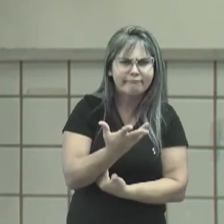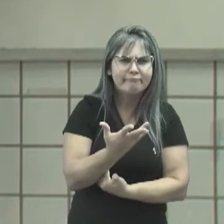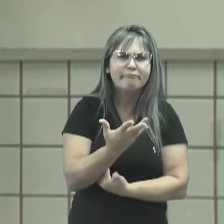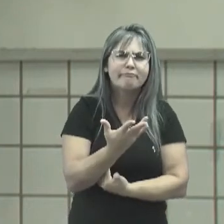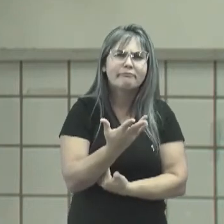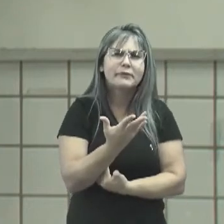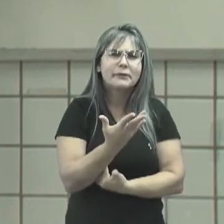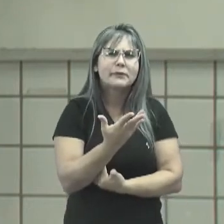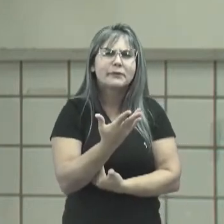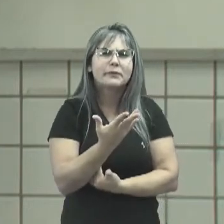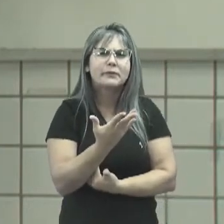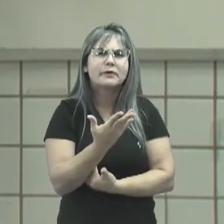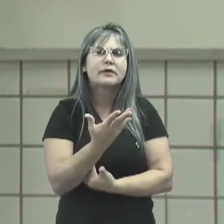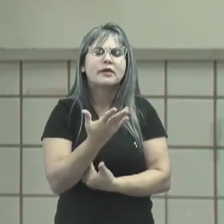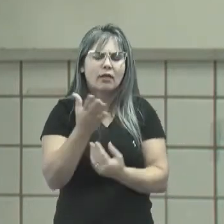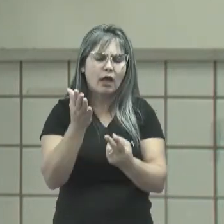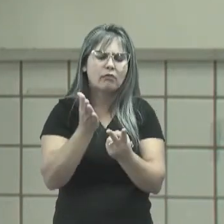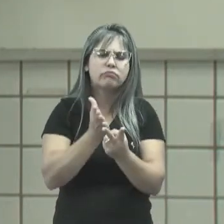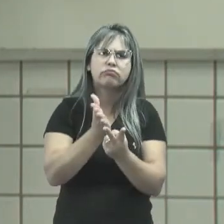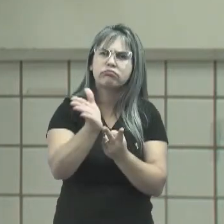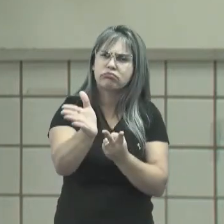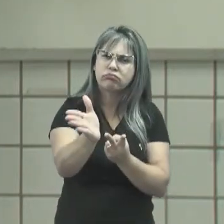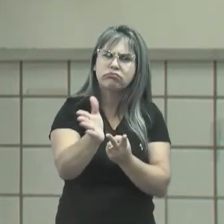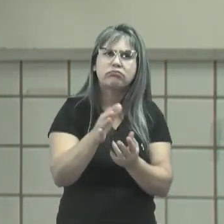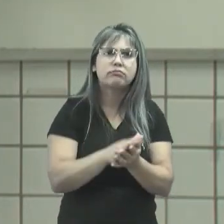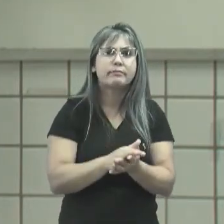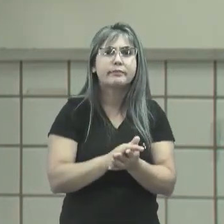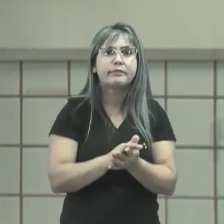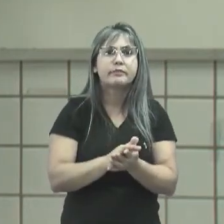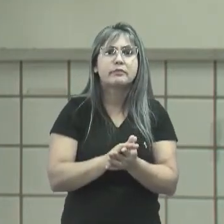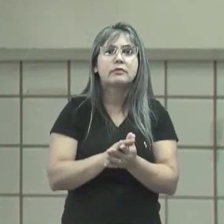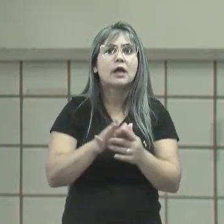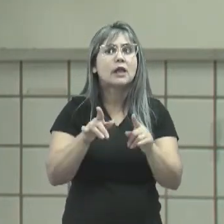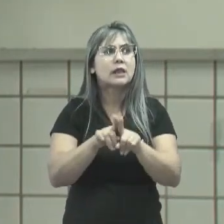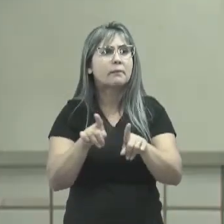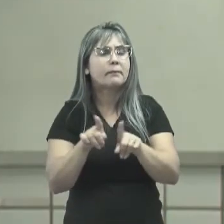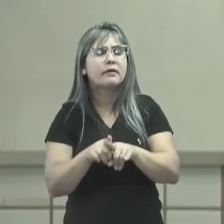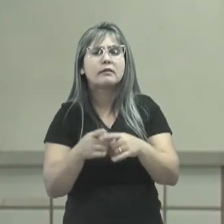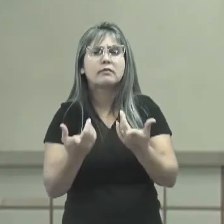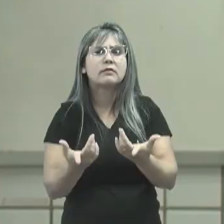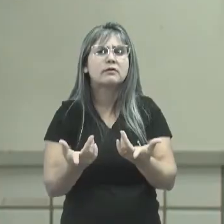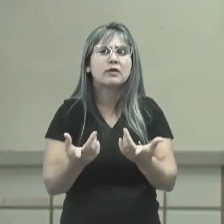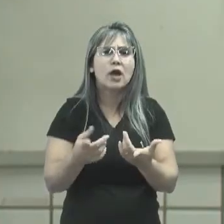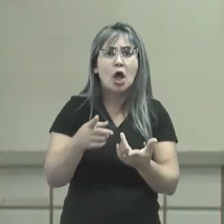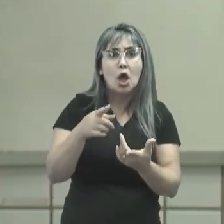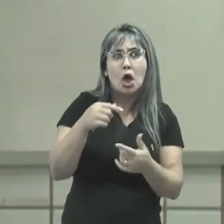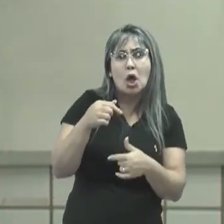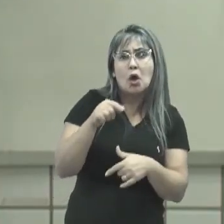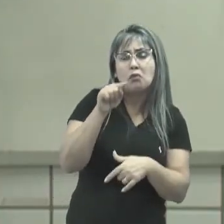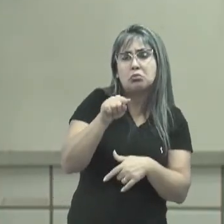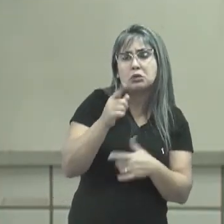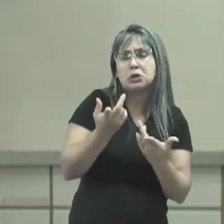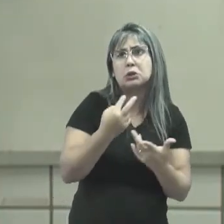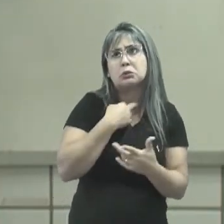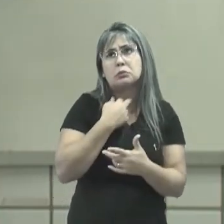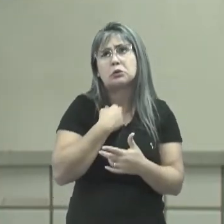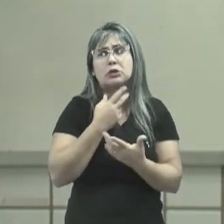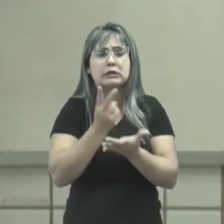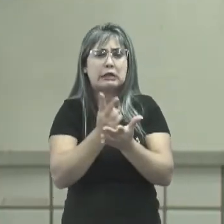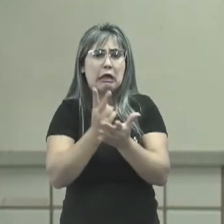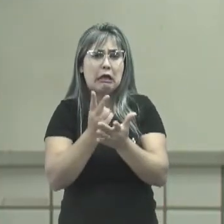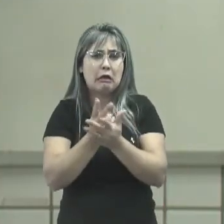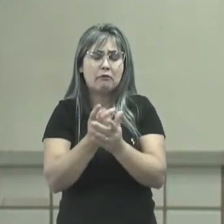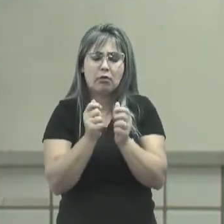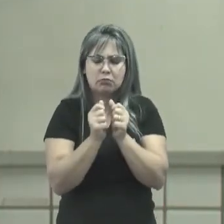com as pessoas. Né? E o virtual não pode ser maior do que o físico. Você não pode querer ficar ali todo o tempo atrás